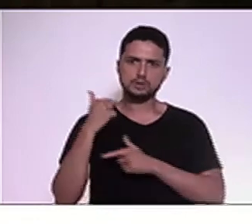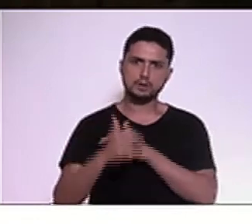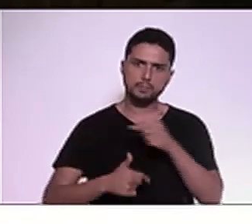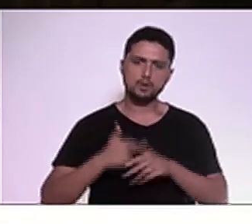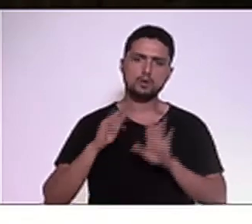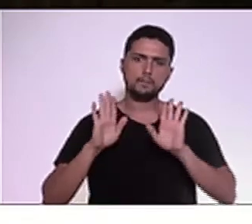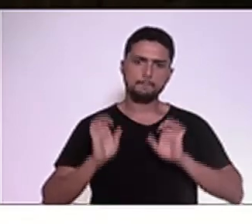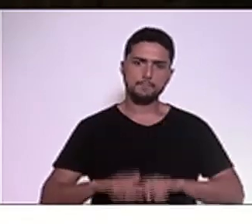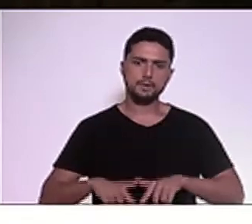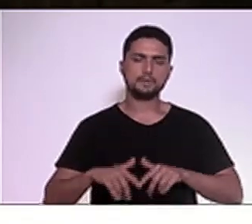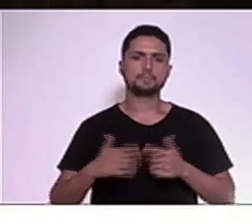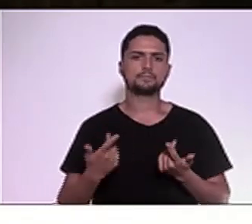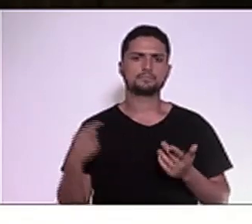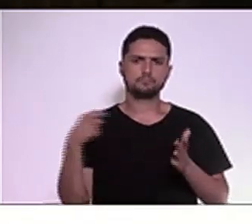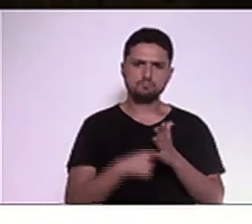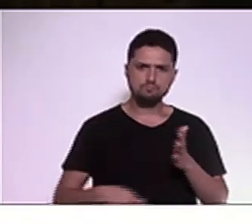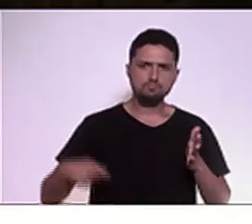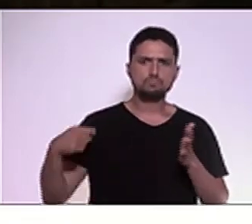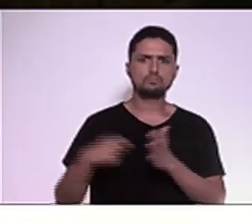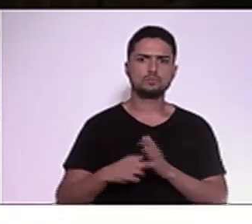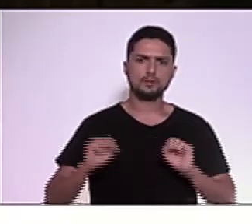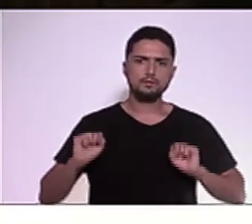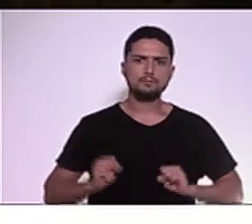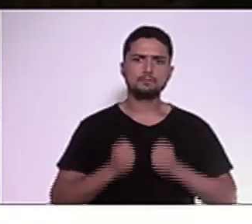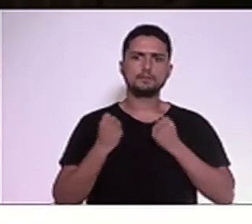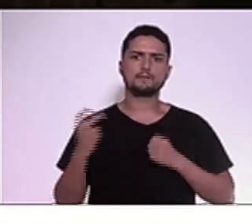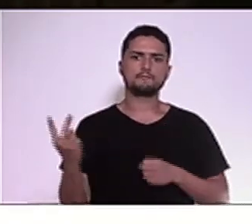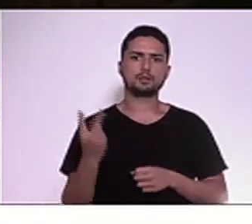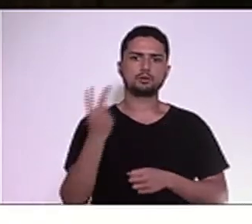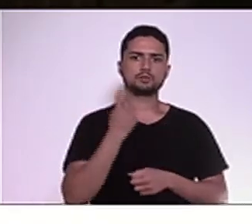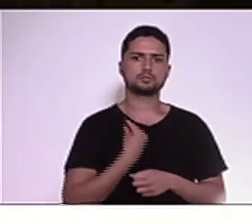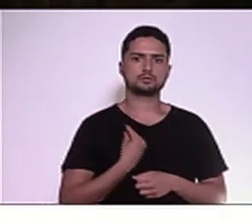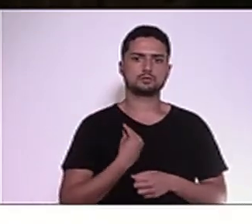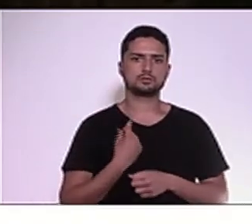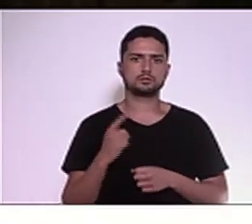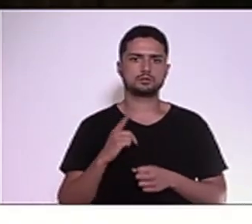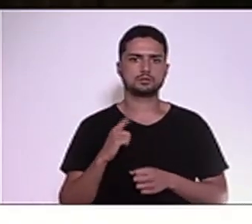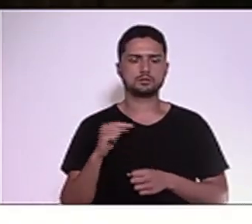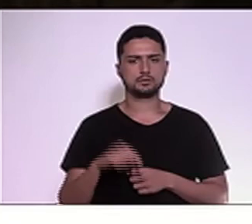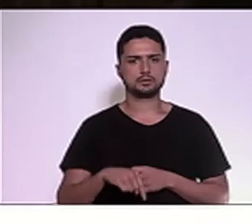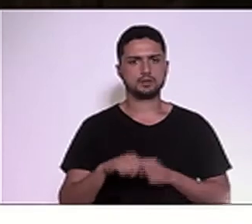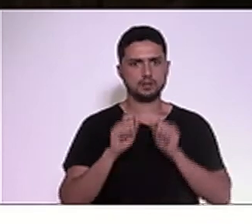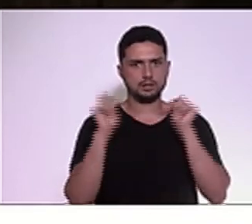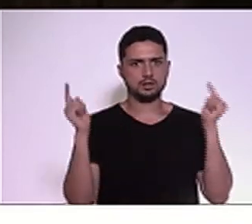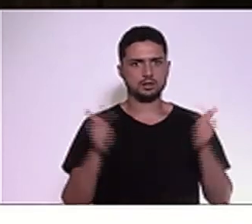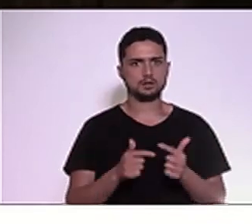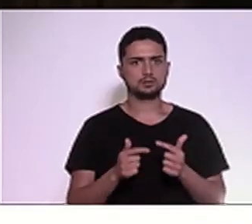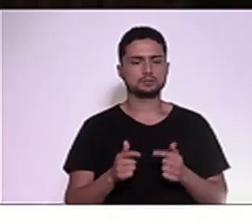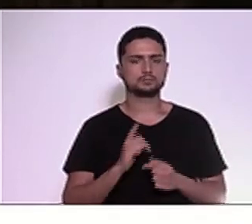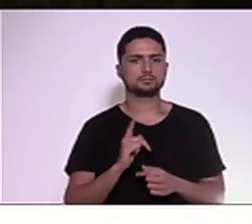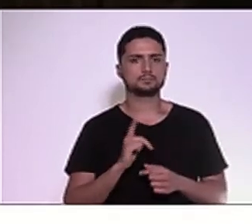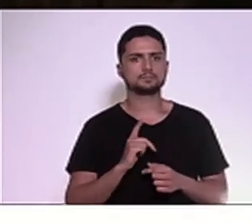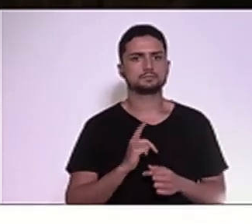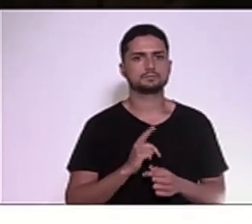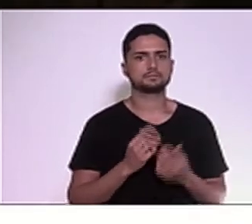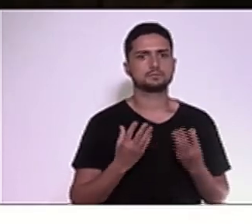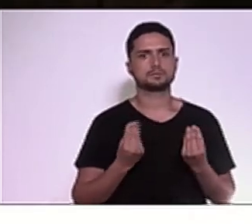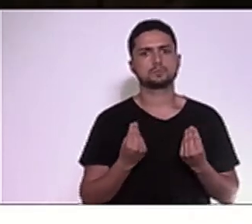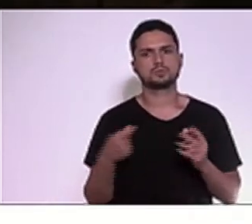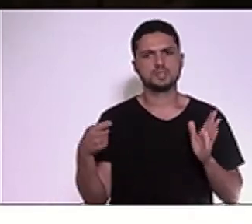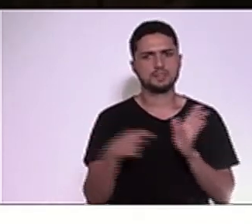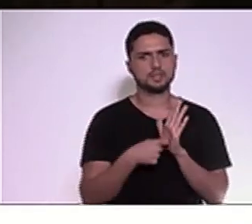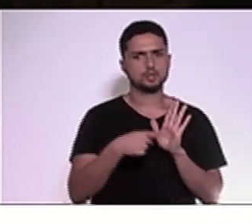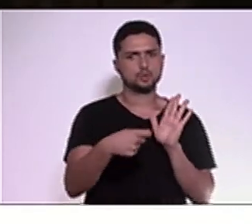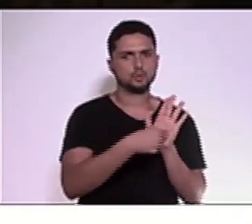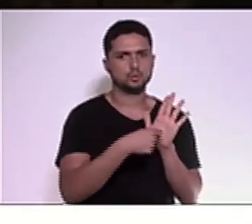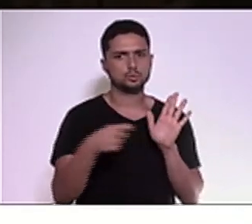uma comissão que é muito combativa, porque recebe no seu bojo, aqui dentro dessa casa, muitas denúncias